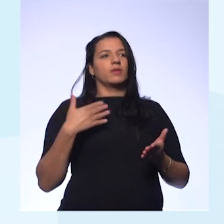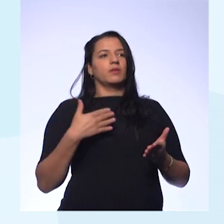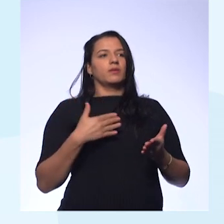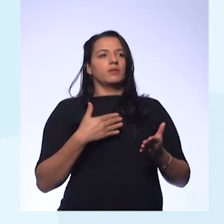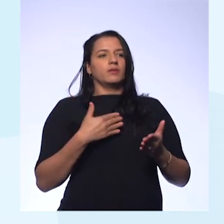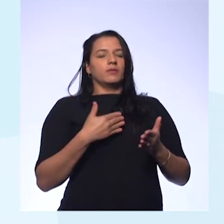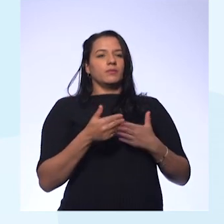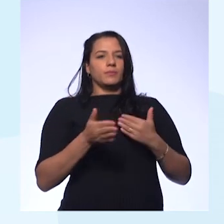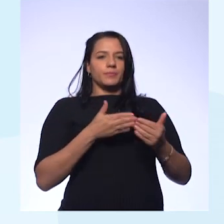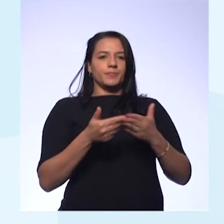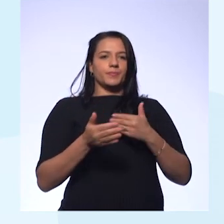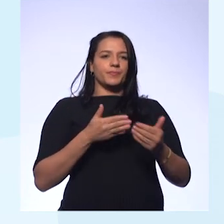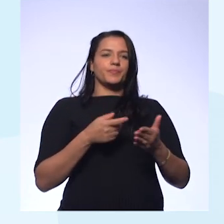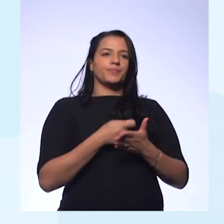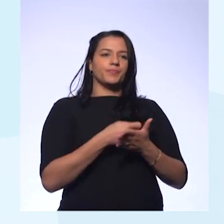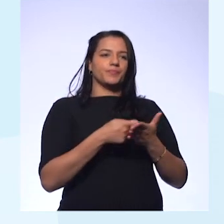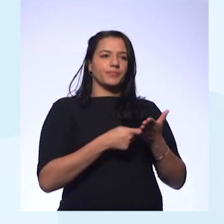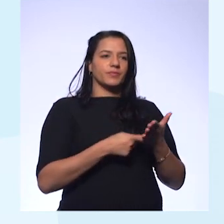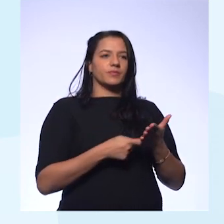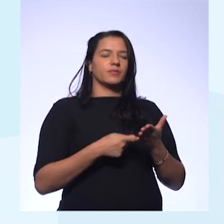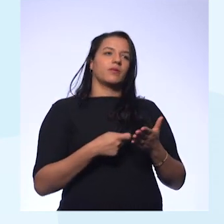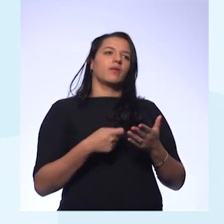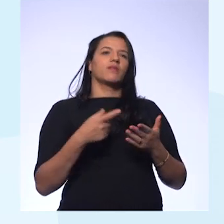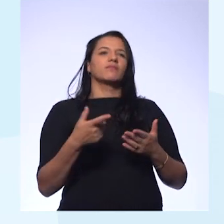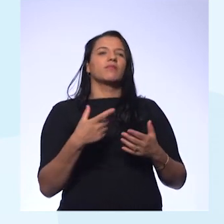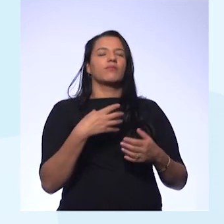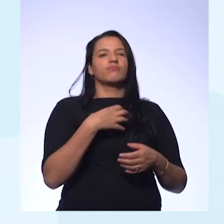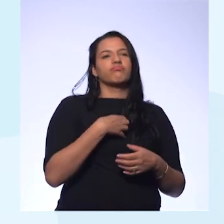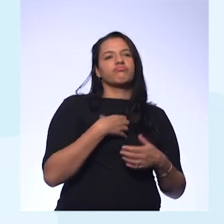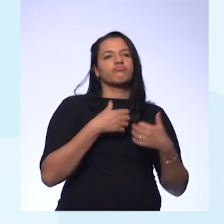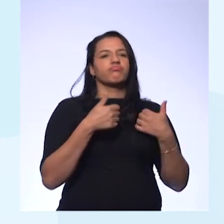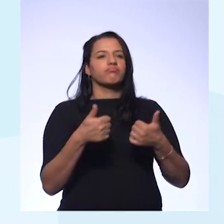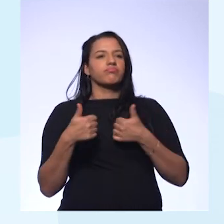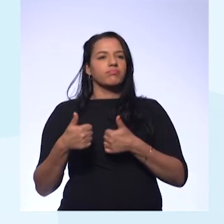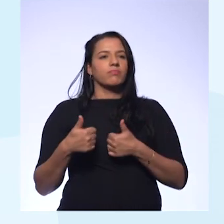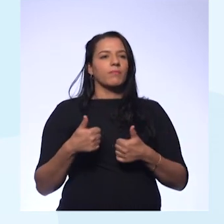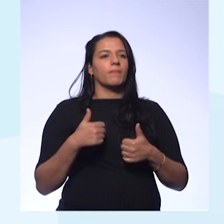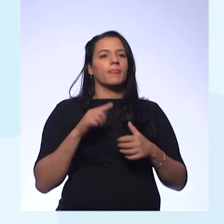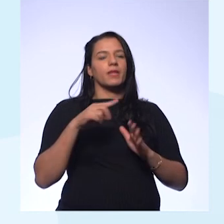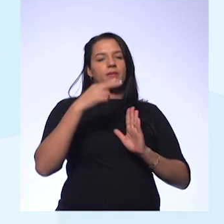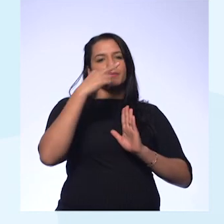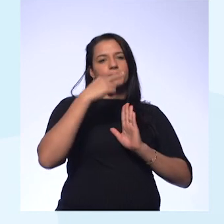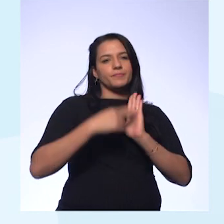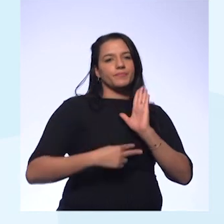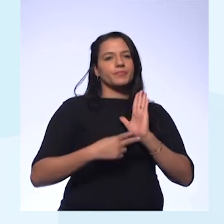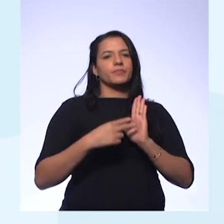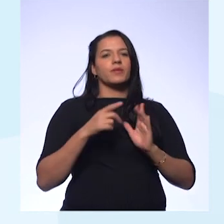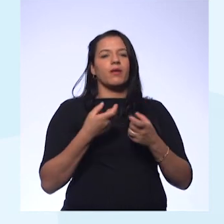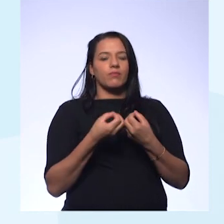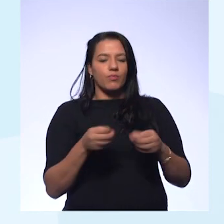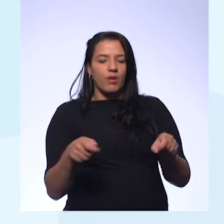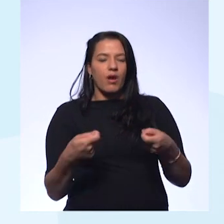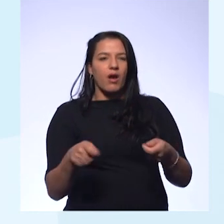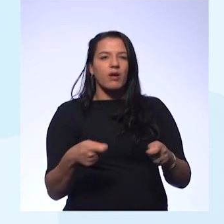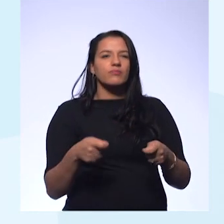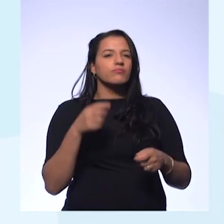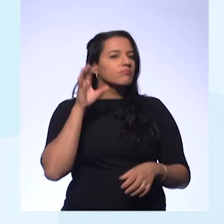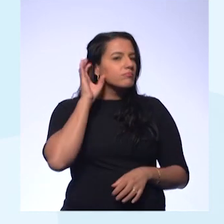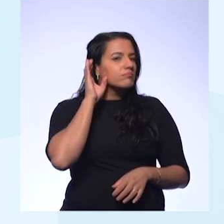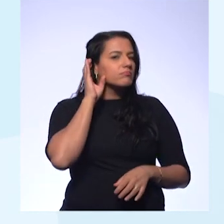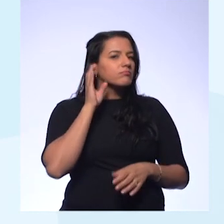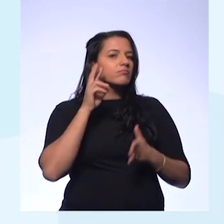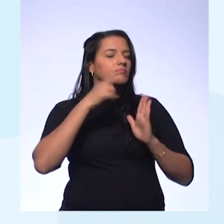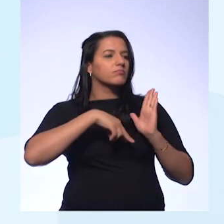no país, né? Confisco de bens, massacres e tudo mais, essa carta foi lida no rádio, causando um sentimento de anticomunismo